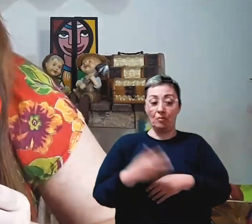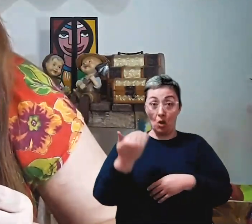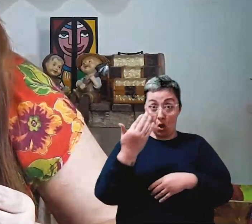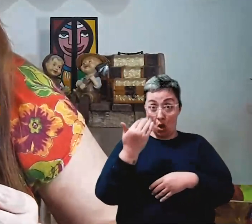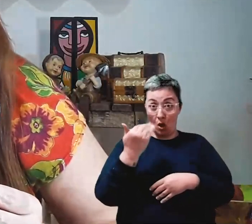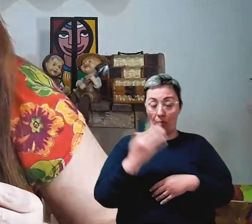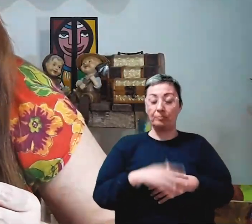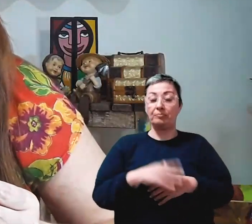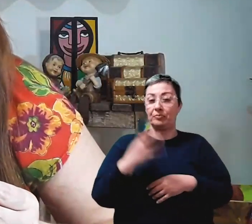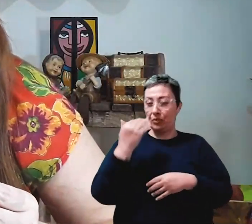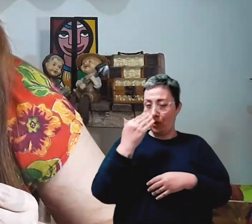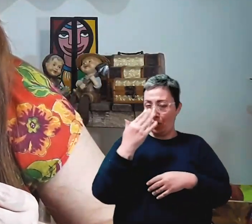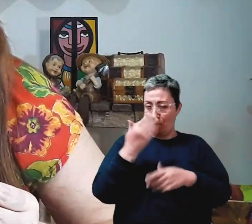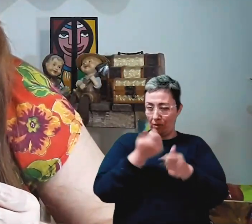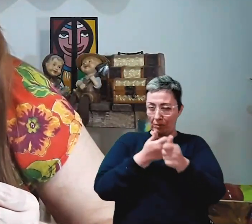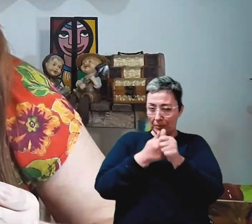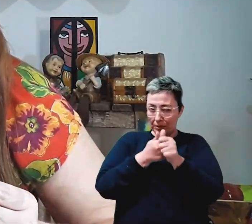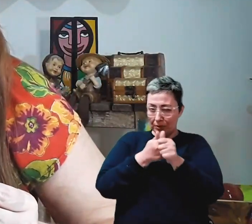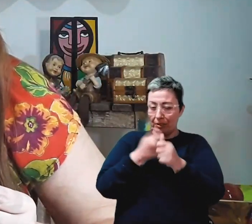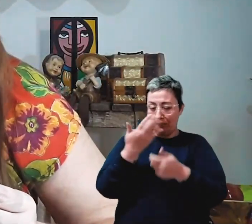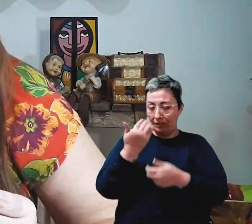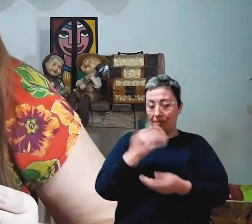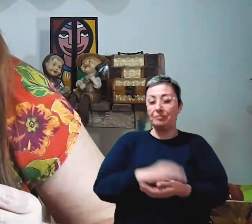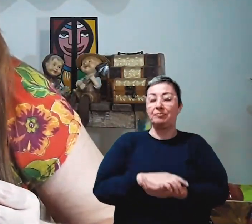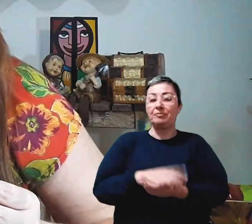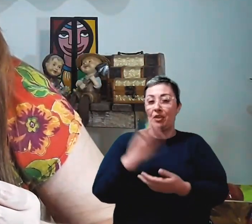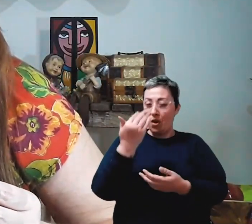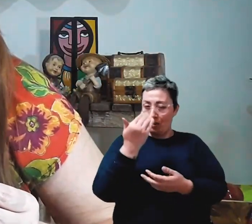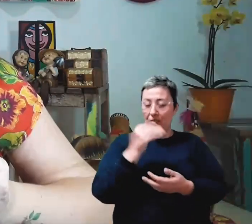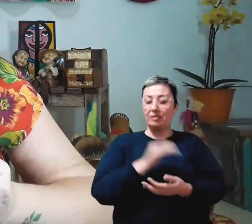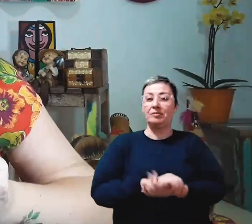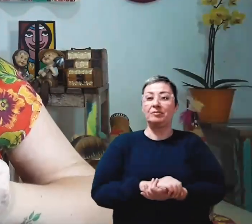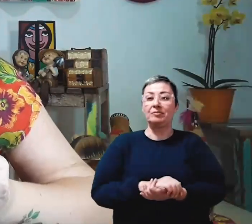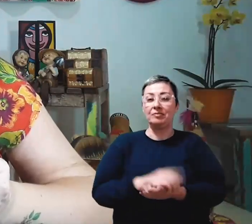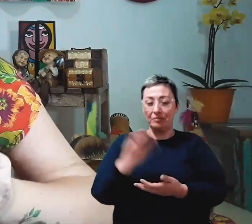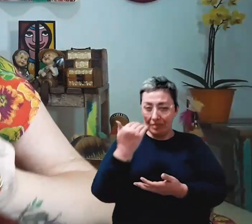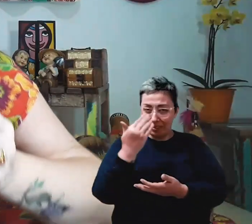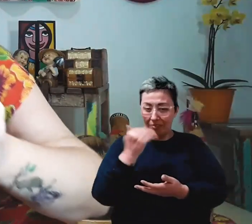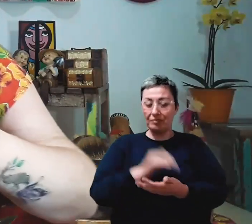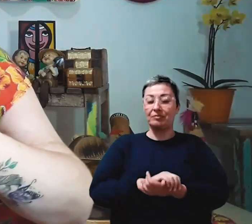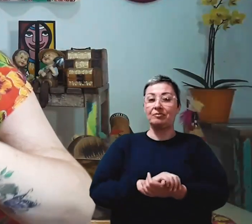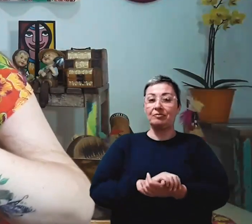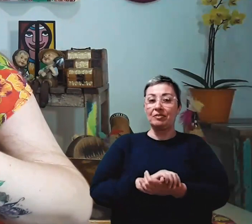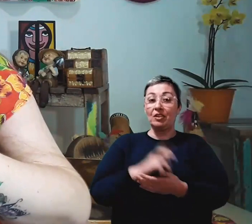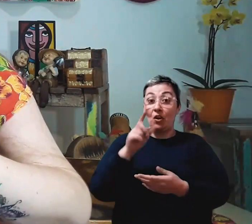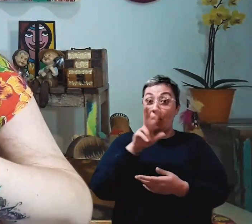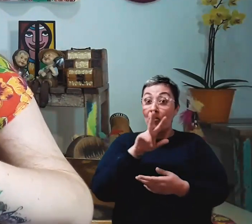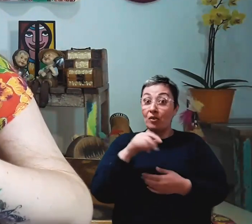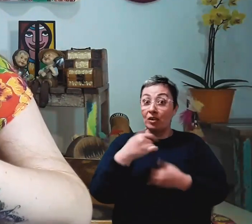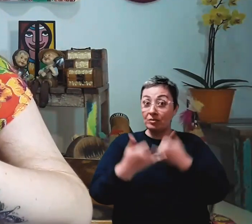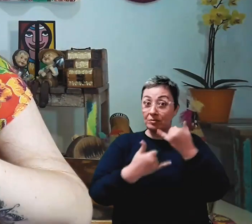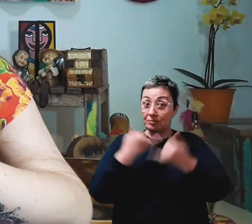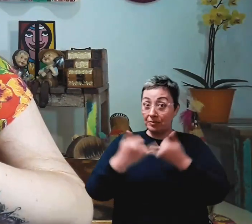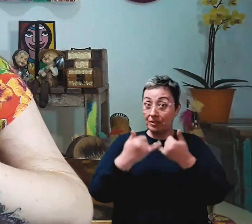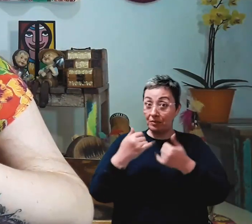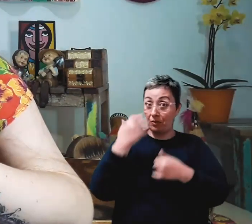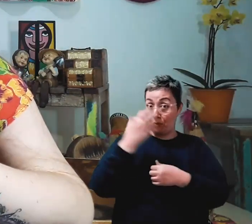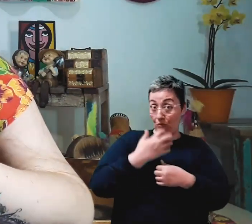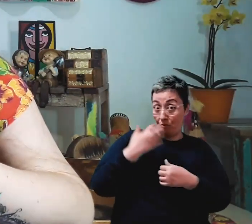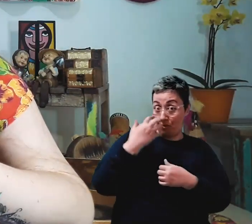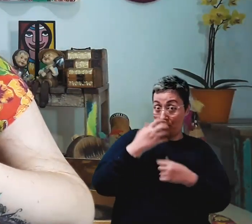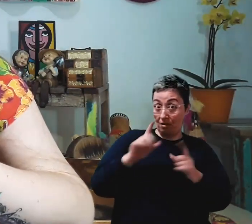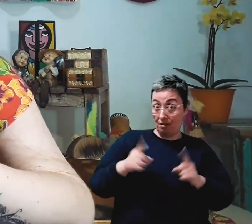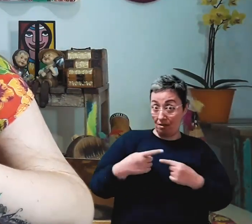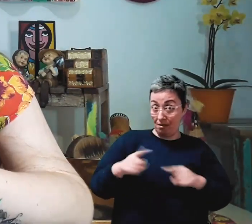ó. Vem pertinho de mim. Isso, vem você. Isso, vem você. Você vai brincar comigo. Eu vou cantar a